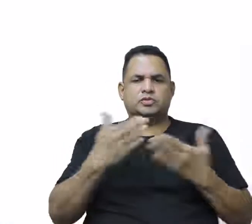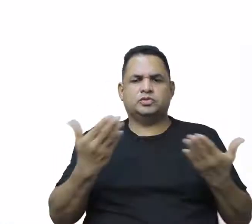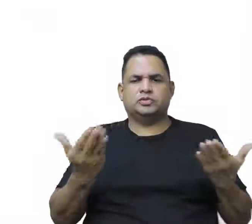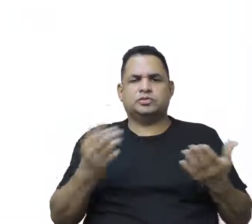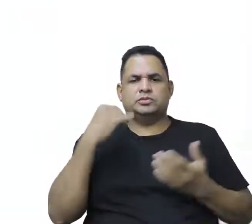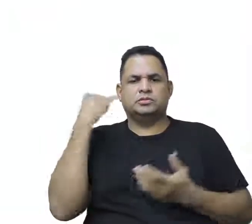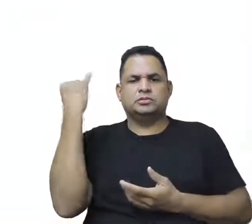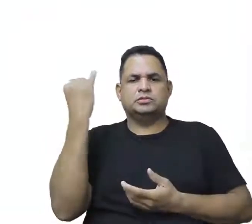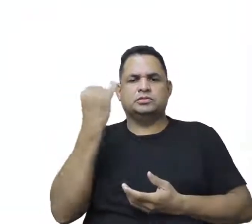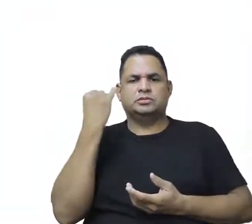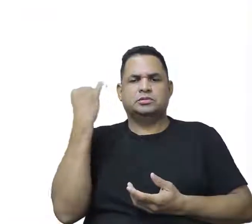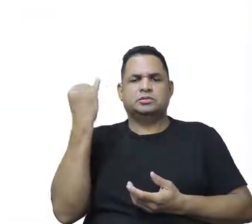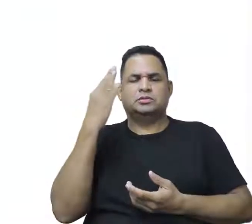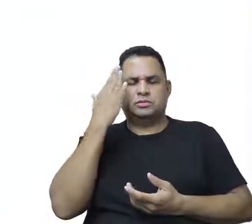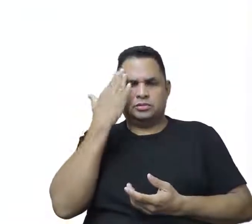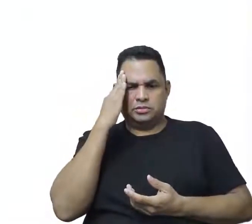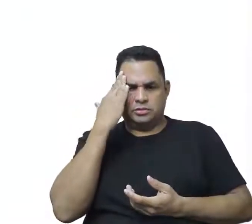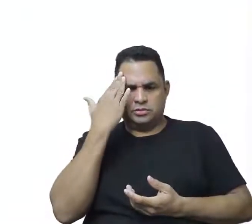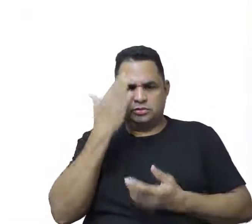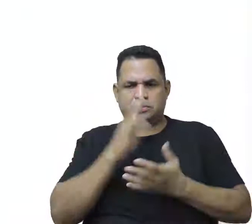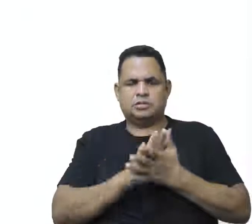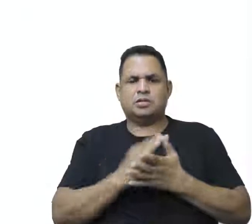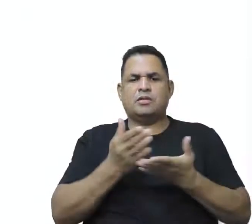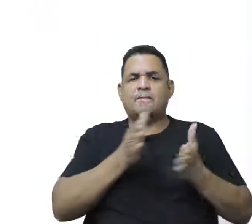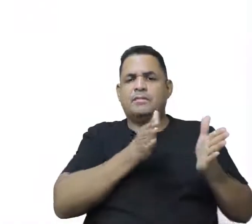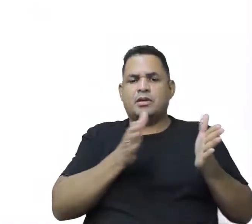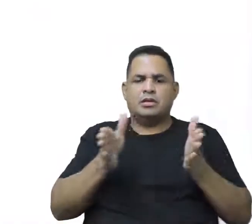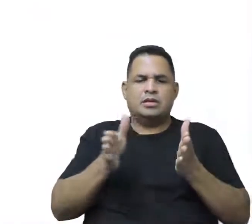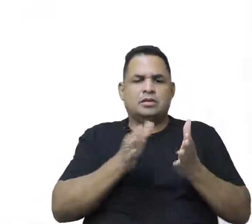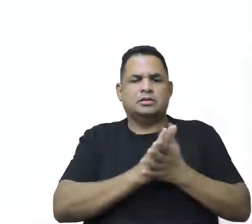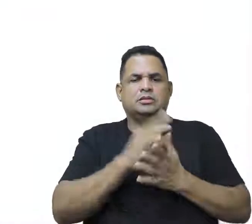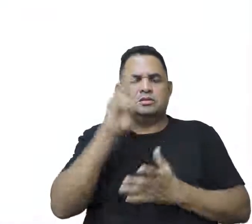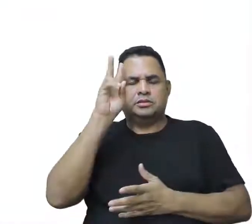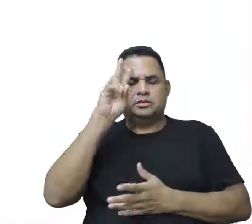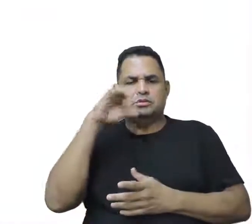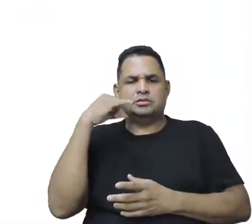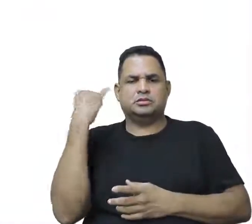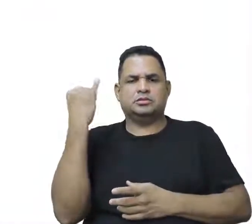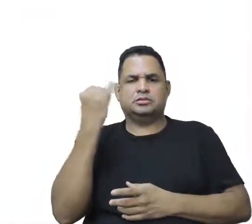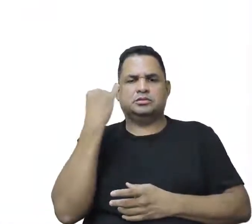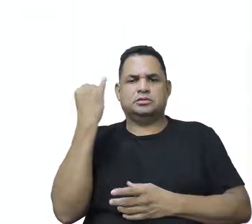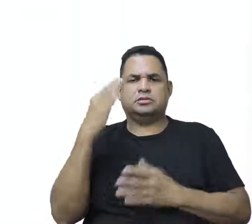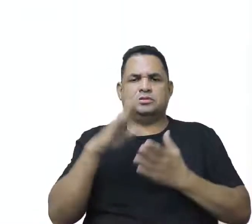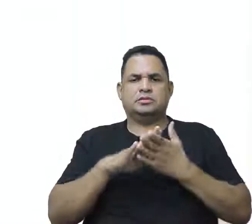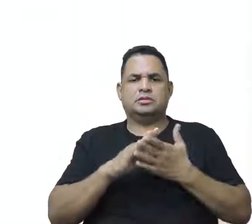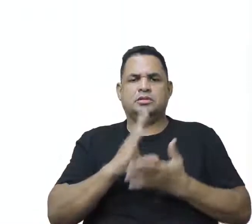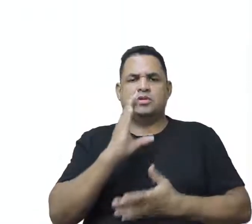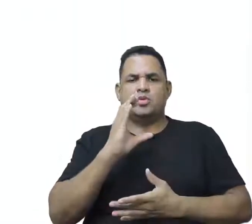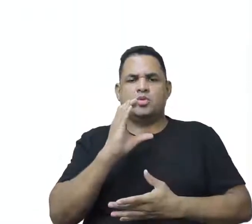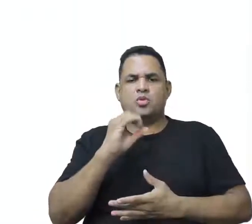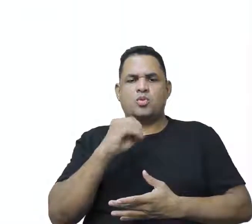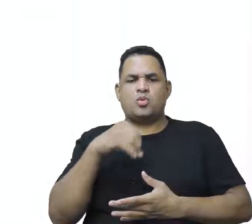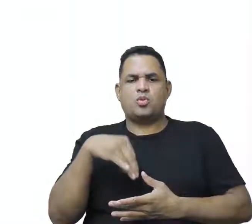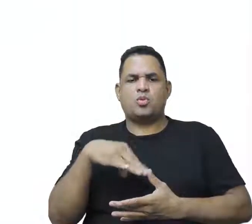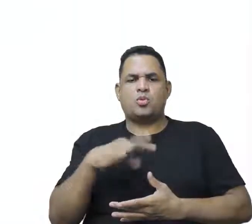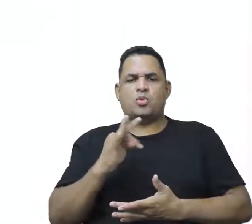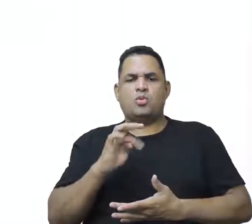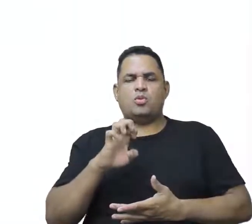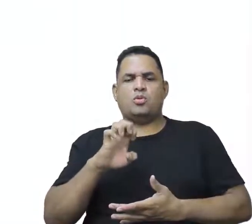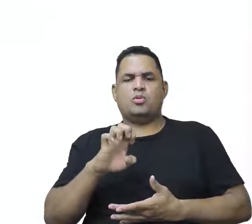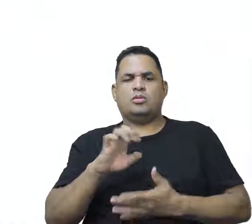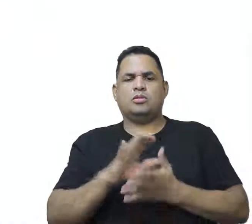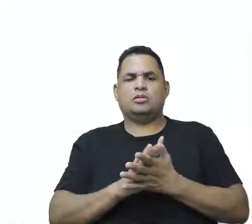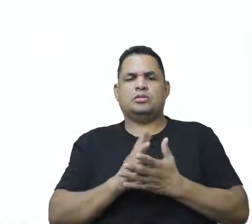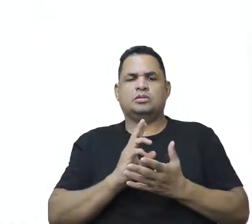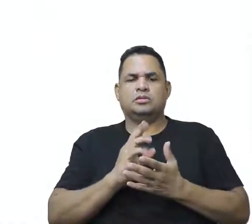ferramenta importantíssima, entender o tempo histórico é importante, né? Então, para